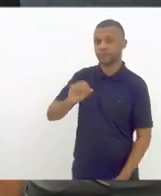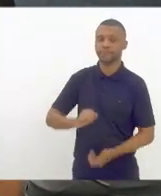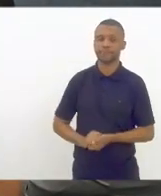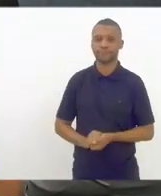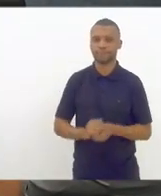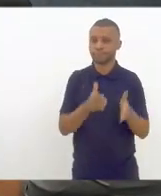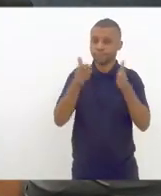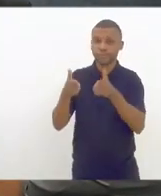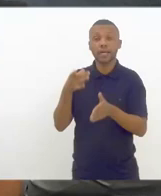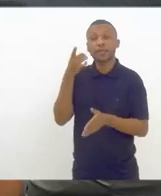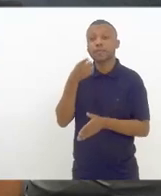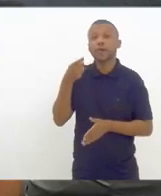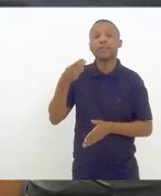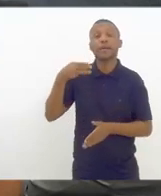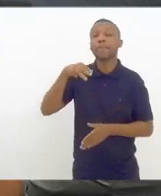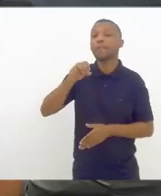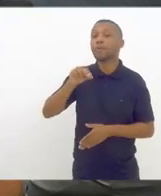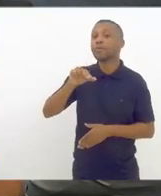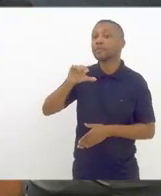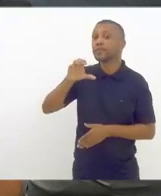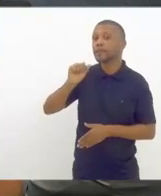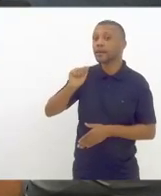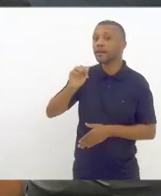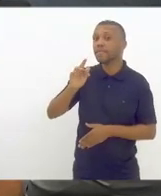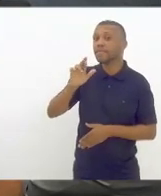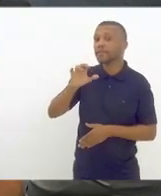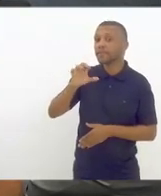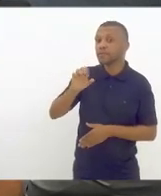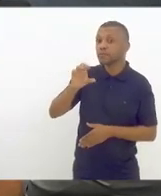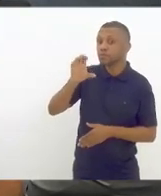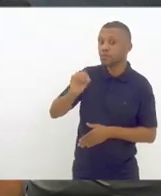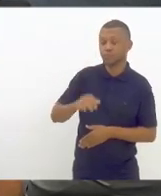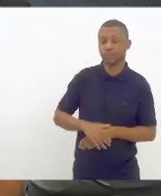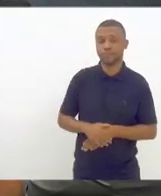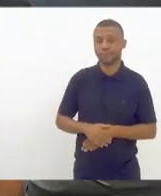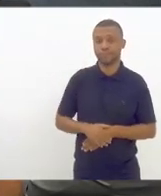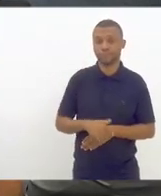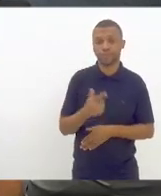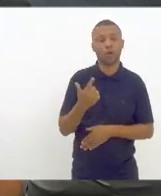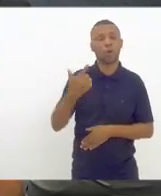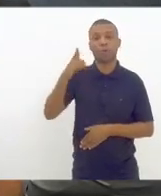Mônica Francisco. Deputada Mônica Francisco. Deputada Marta Rocha.